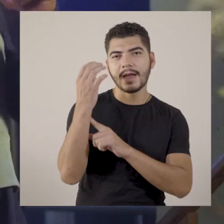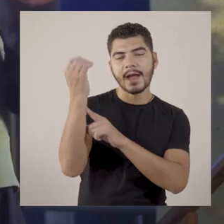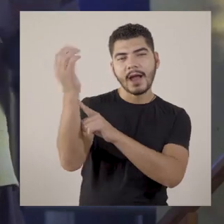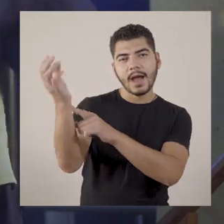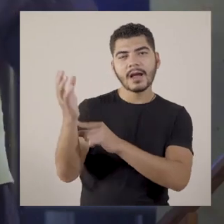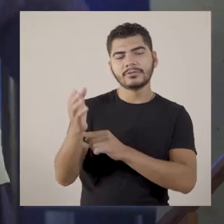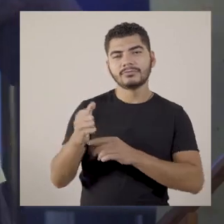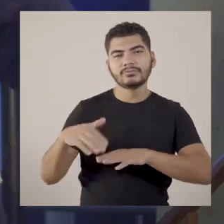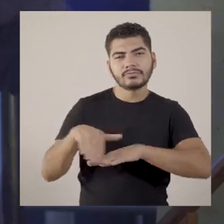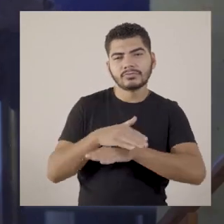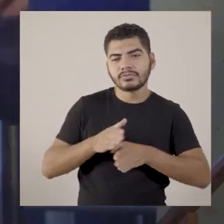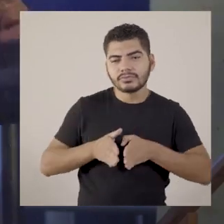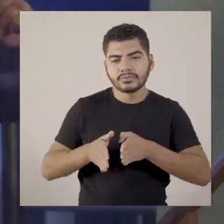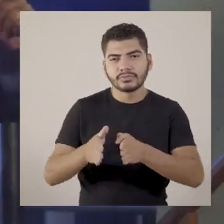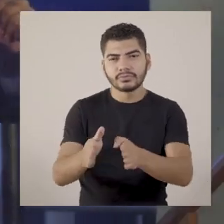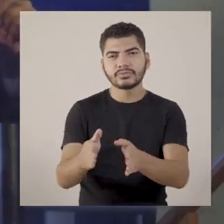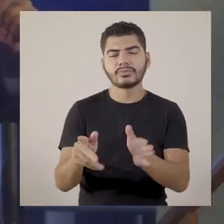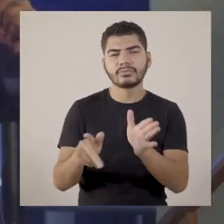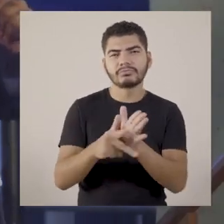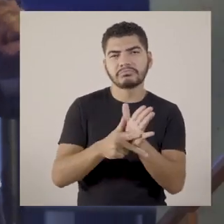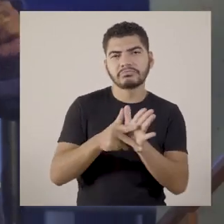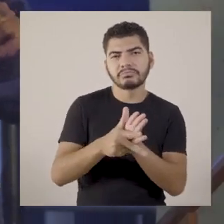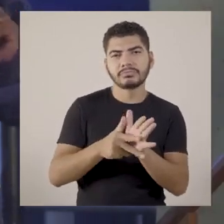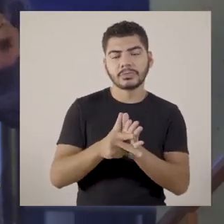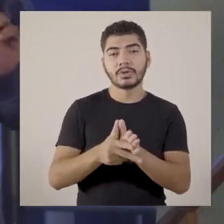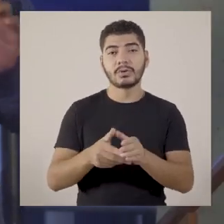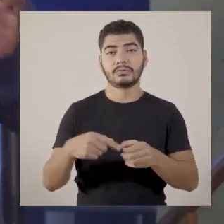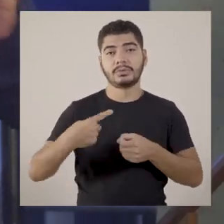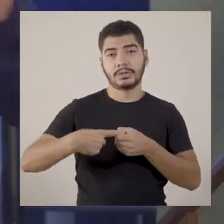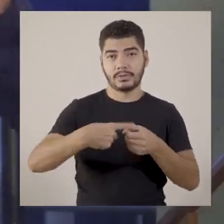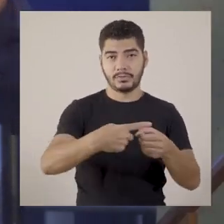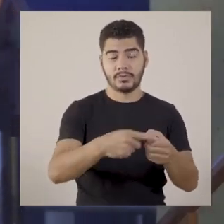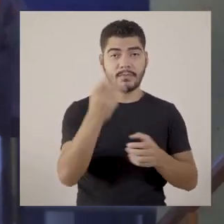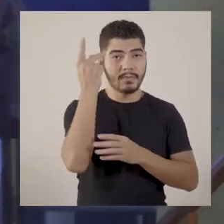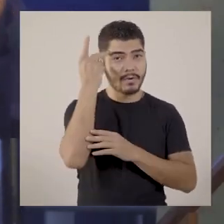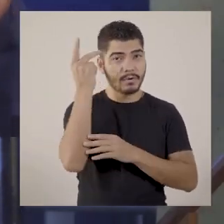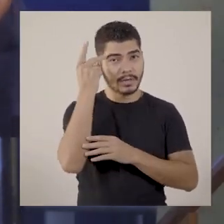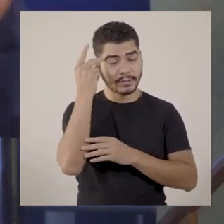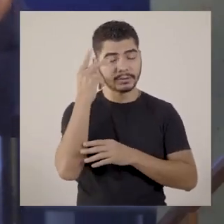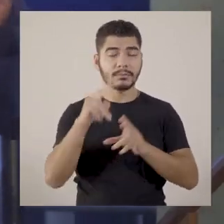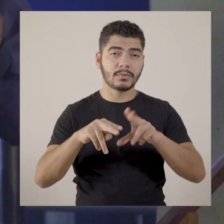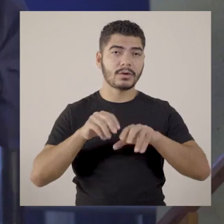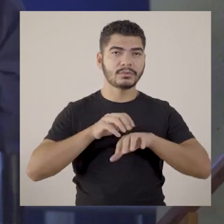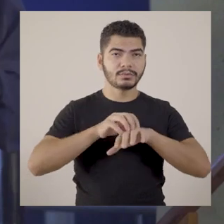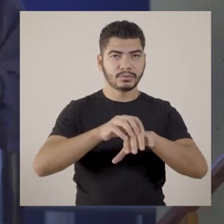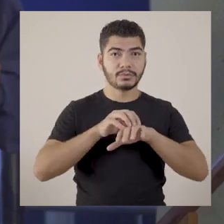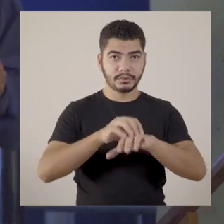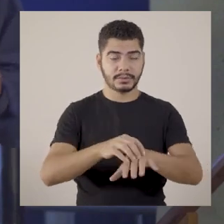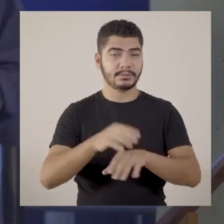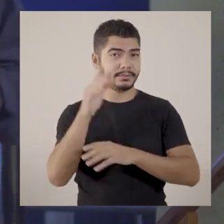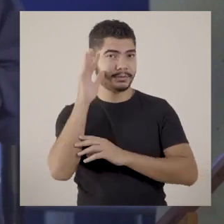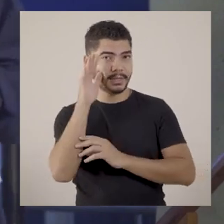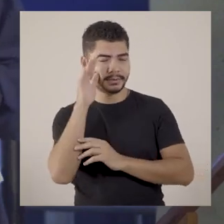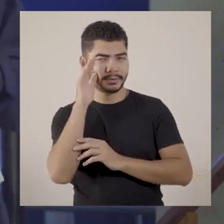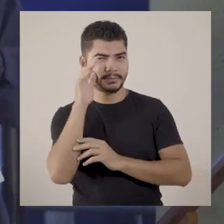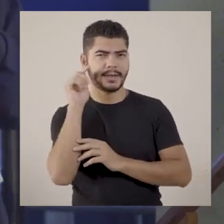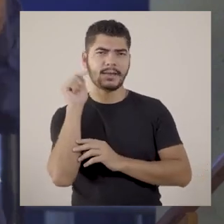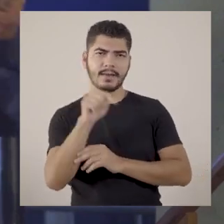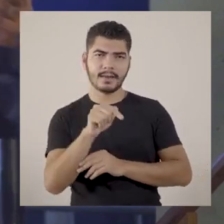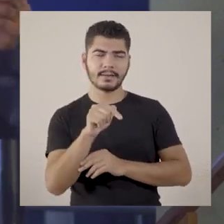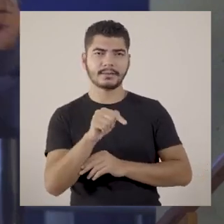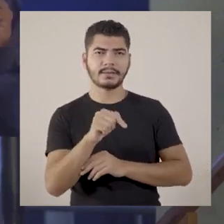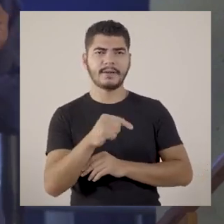viagem pelas linhas ferroviárias do interior paulista através do turismo social do SESC. E nela, não iremos